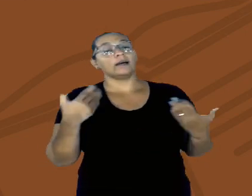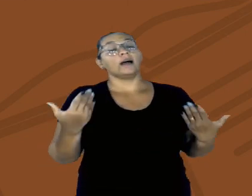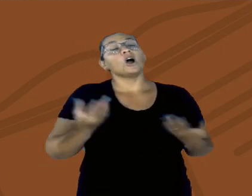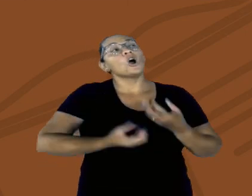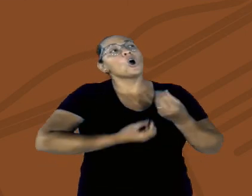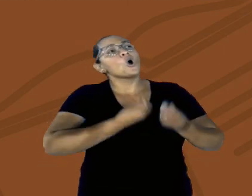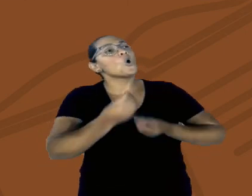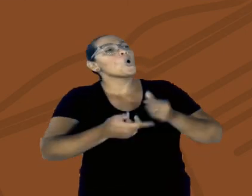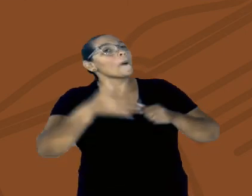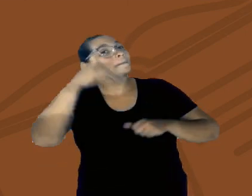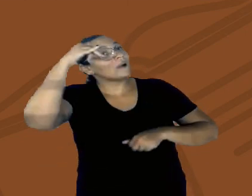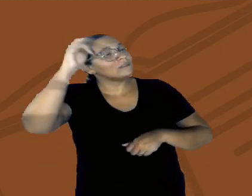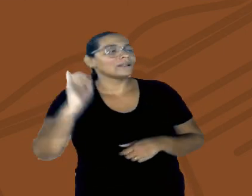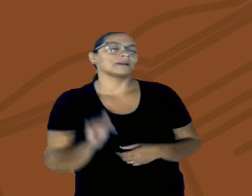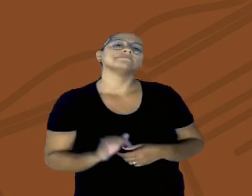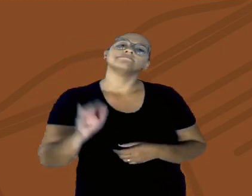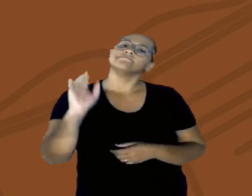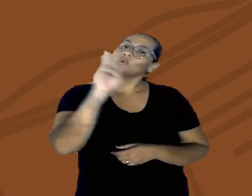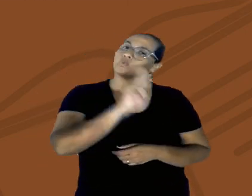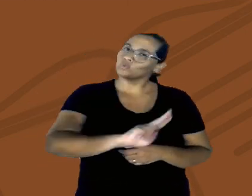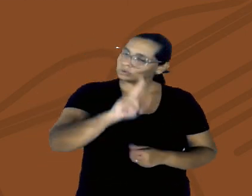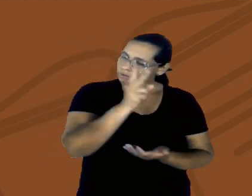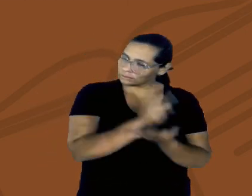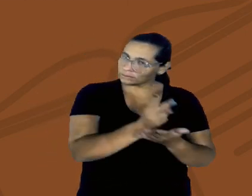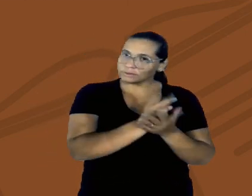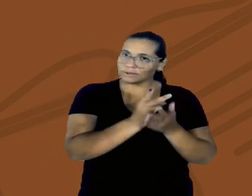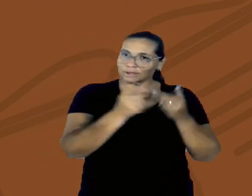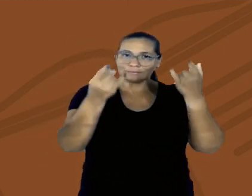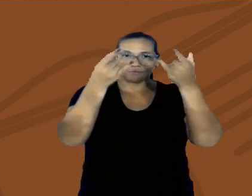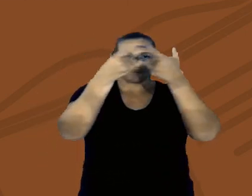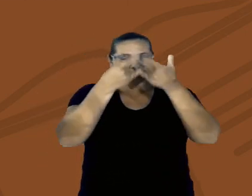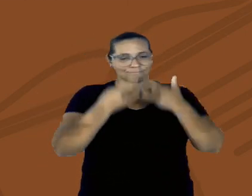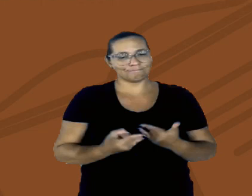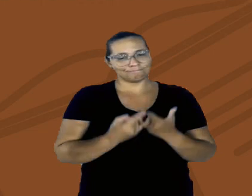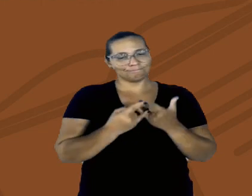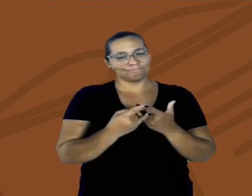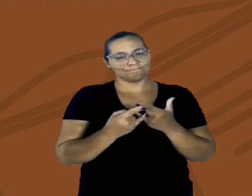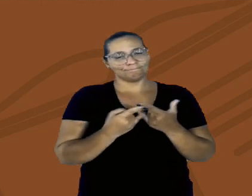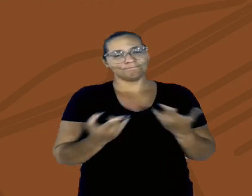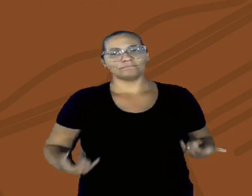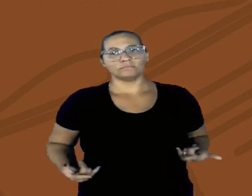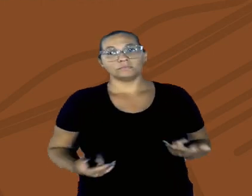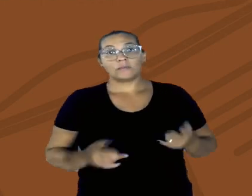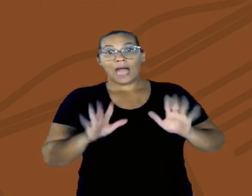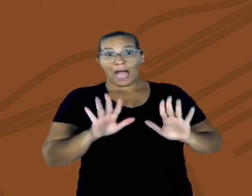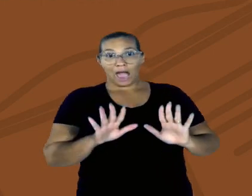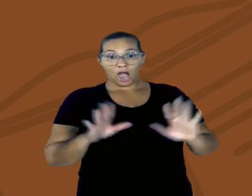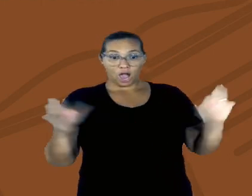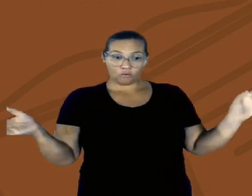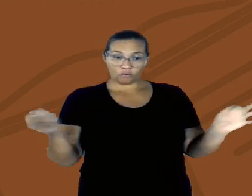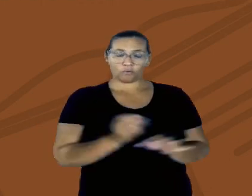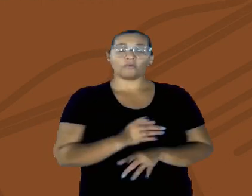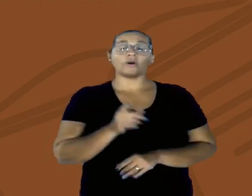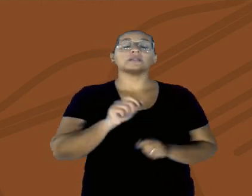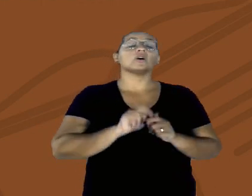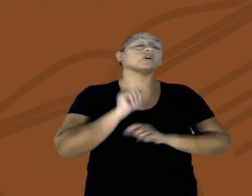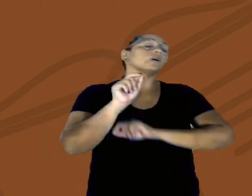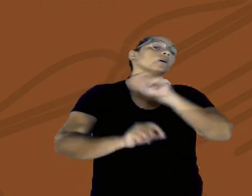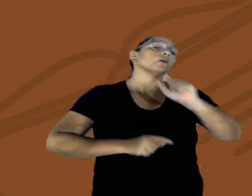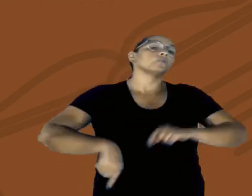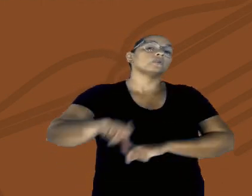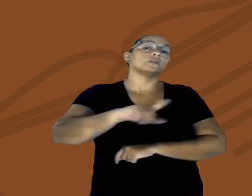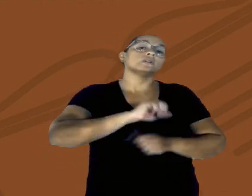ou feminino. Ok, professor. Por fim, estarei agora socializando uma breve